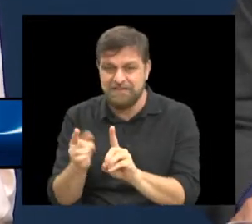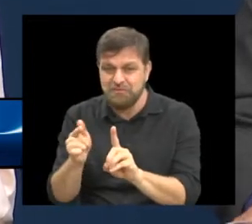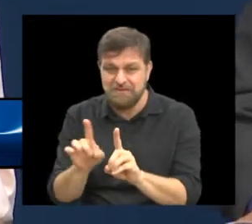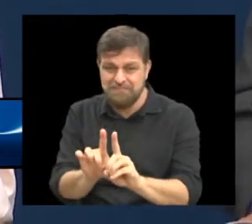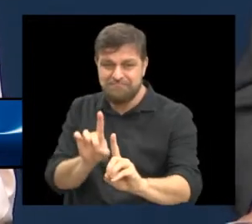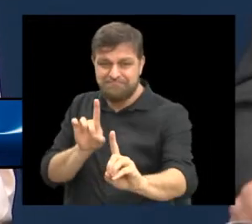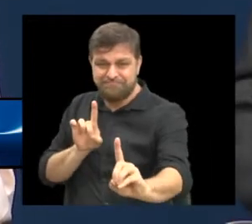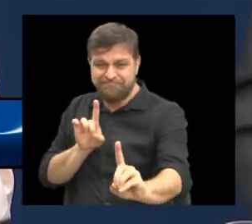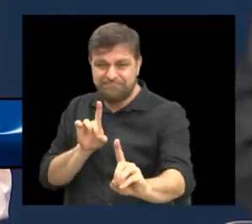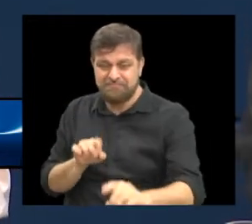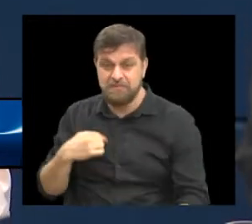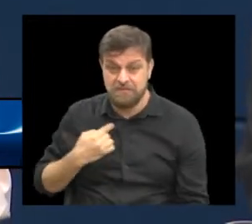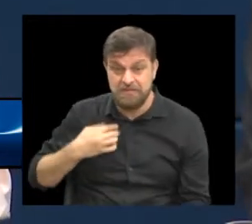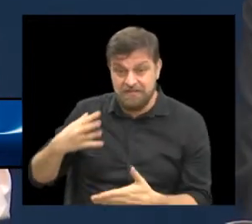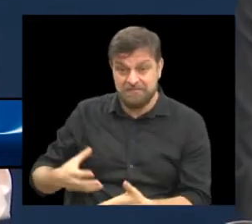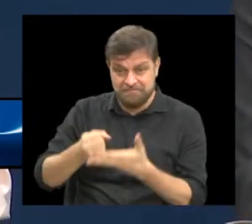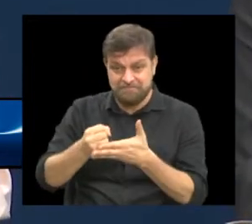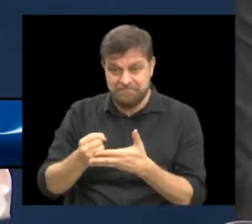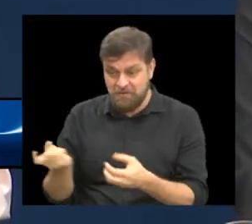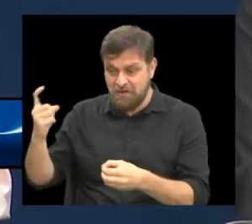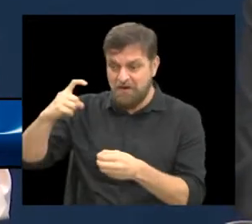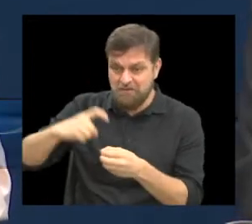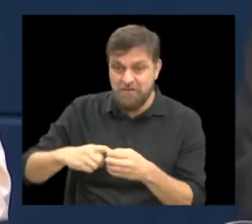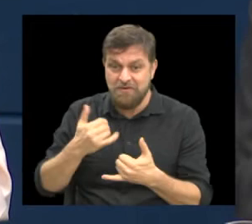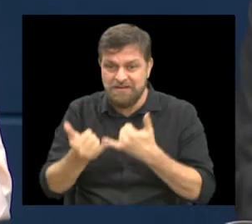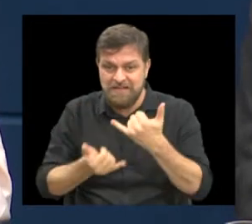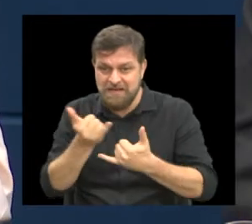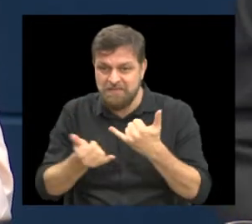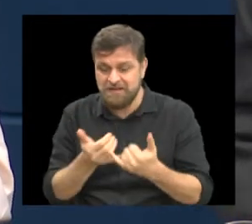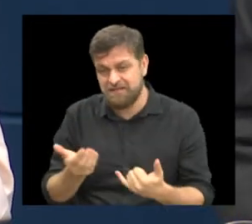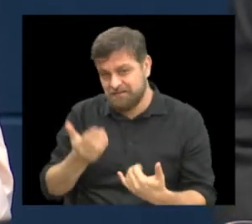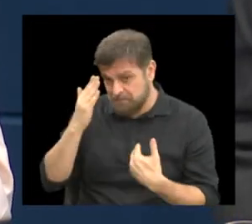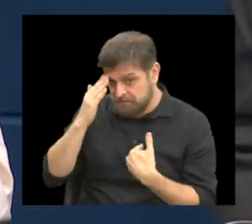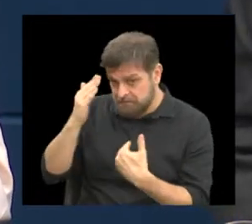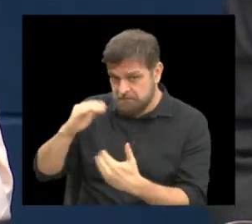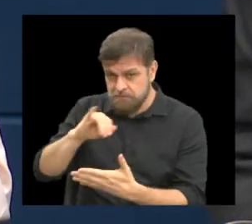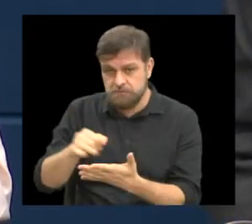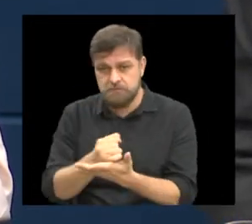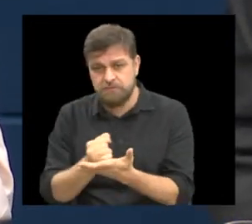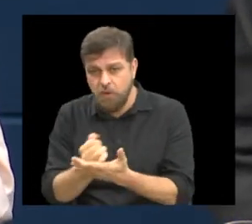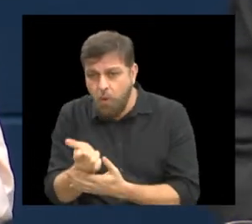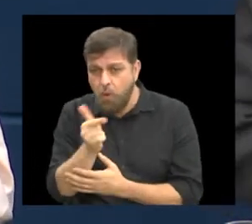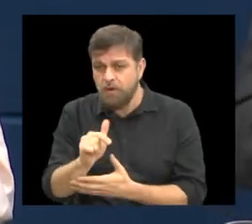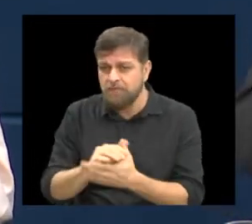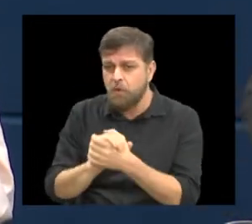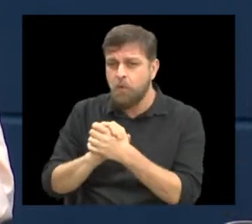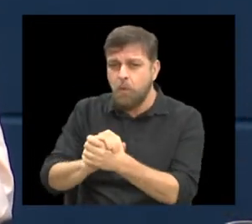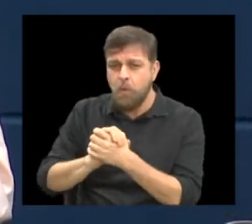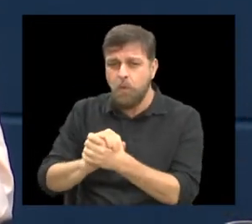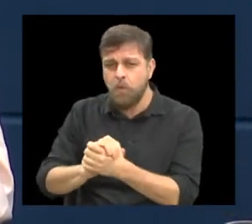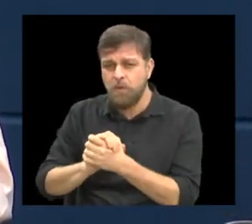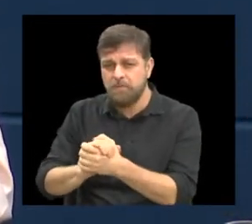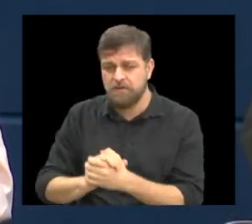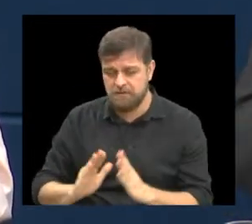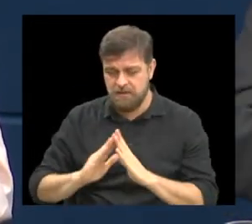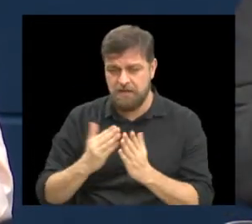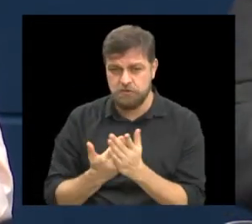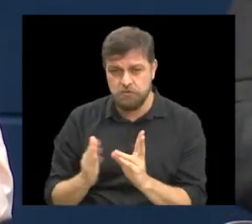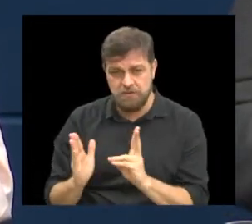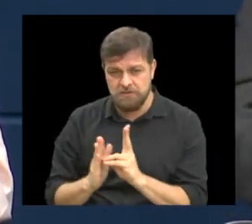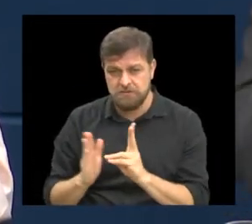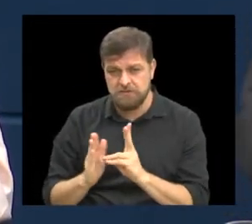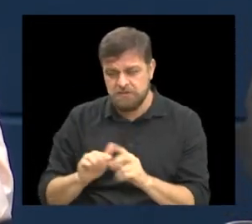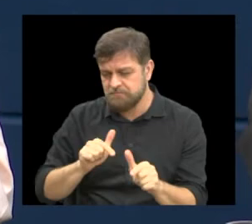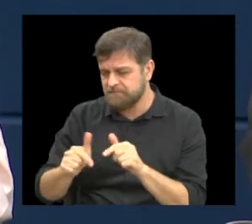disso aí, né? Mas obrigado pelo espaço, Jorge. E mais uma vez parabenizar aí a Tiquira pelo